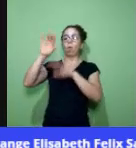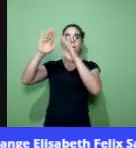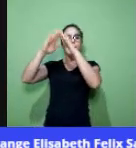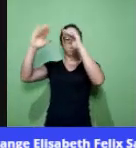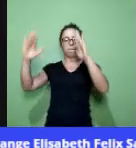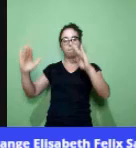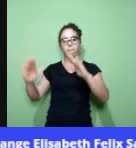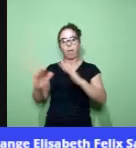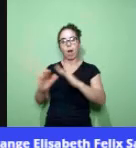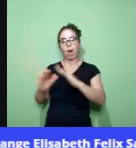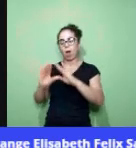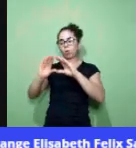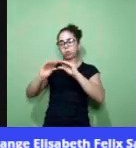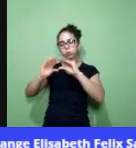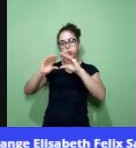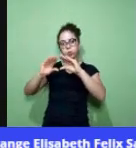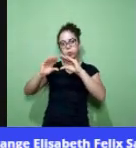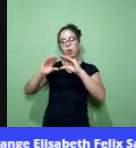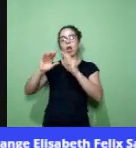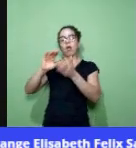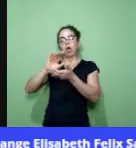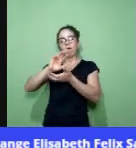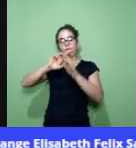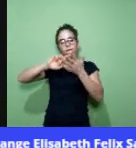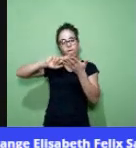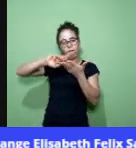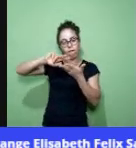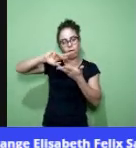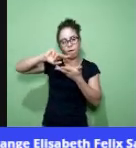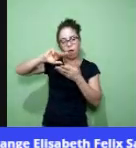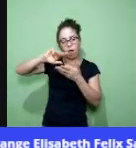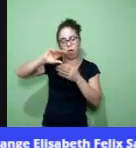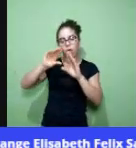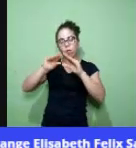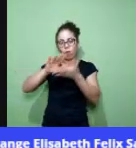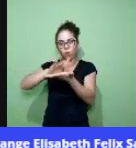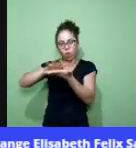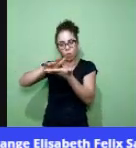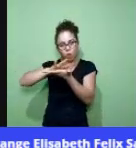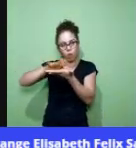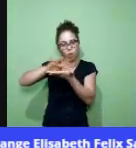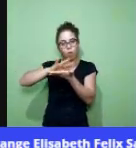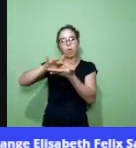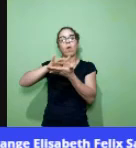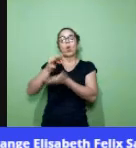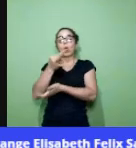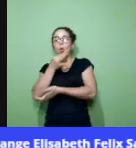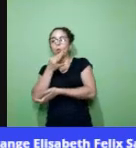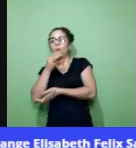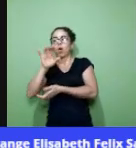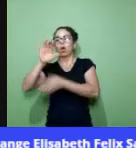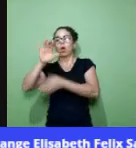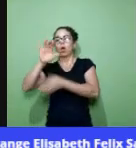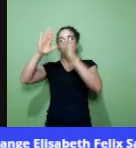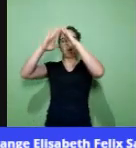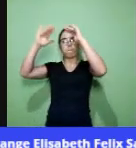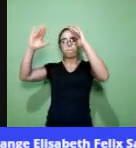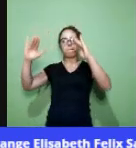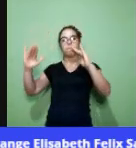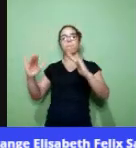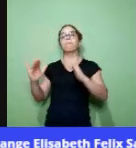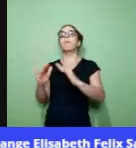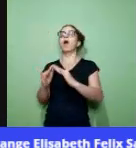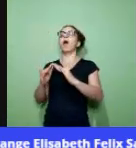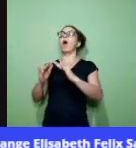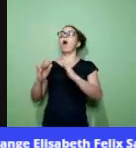diferentes texturas, para trabalhar a parte sensorial, fazer o reconhecimento de mapa. Então, a gente está trabalhando o mapa de acordo com o